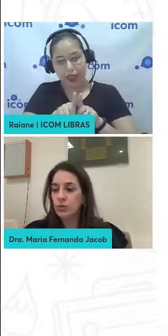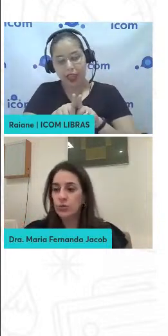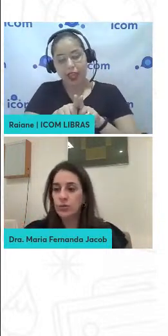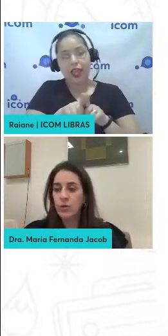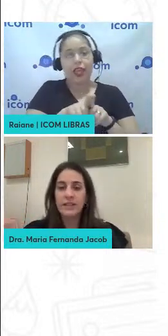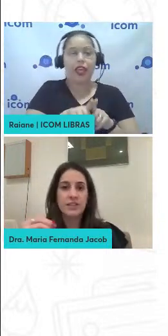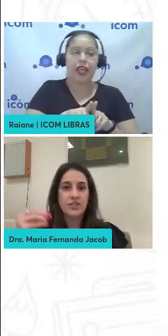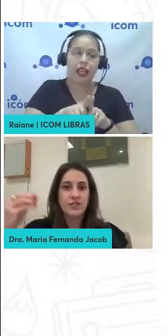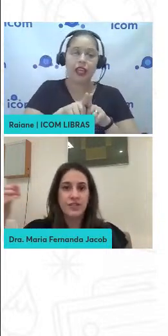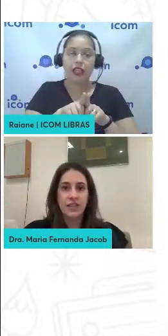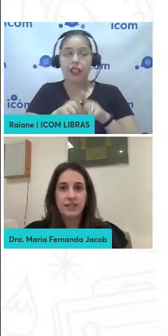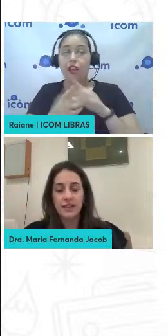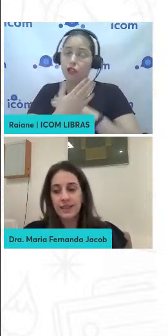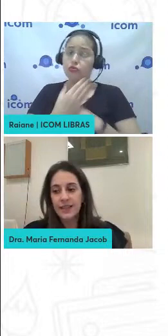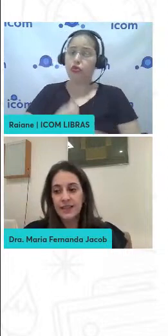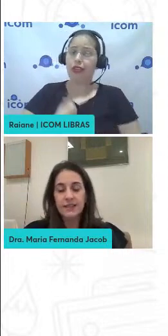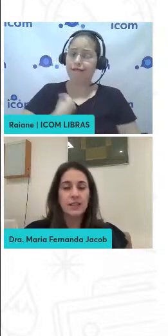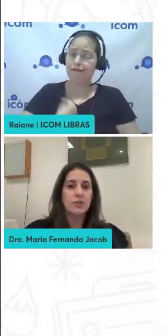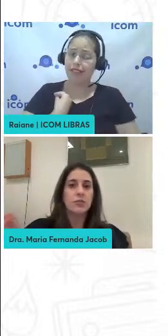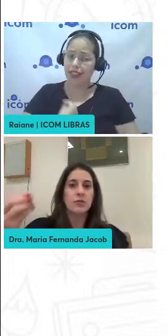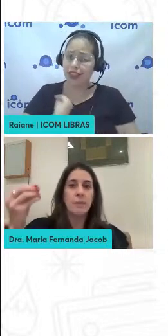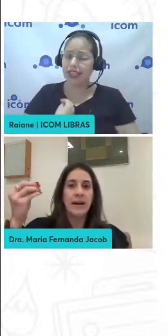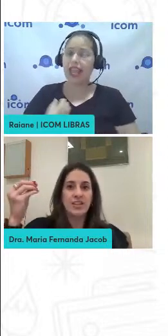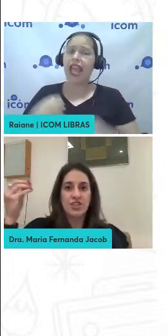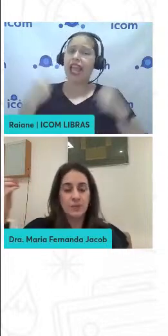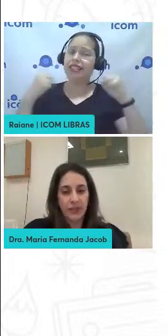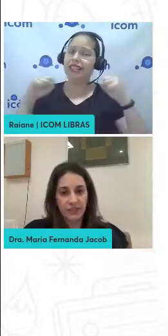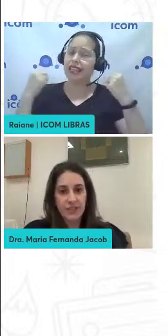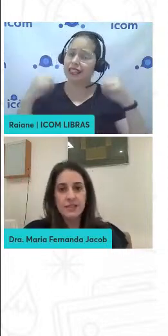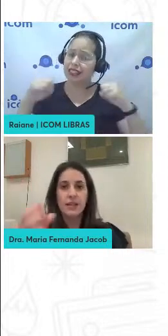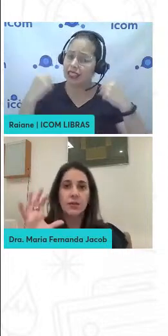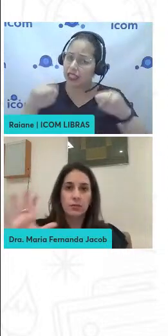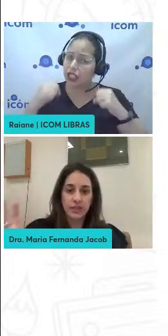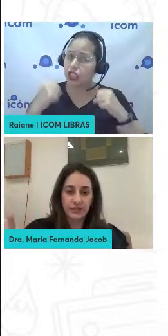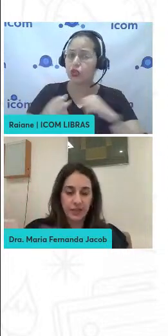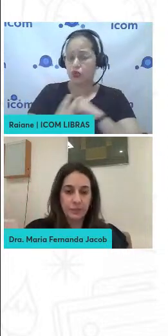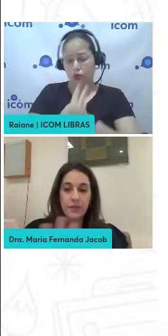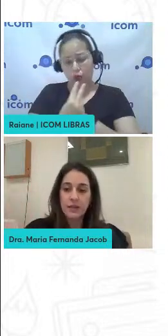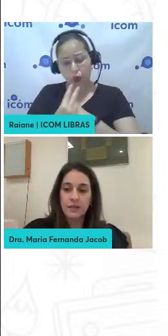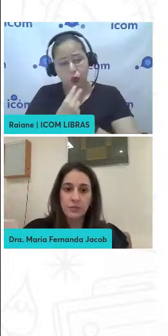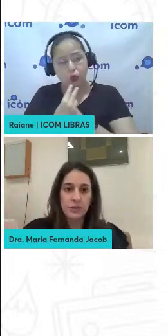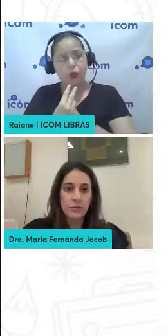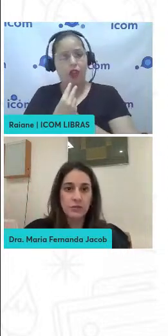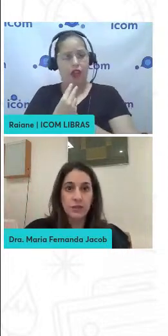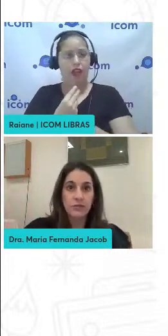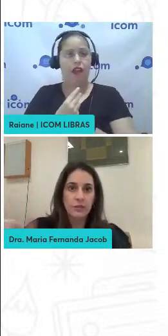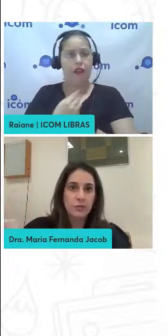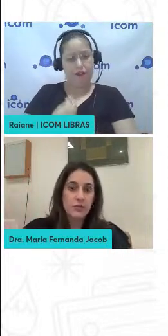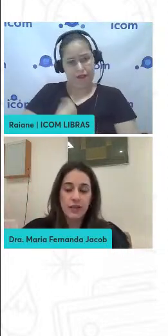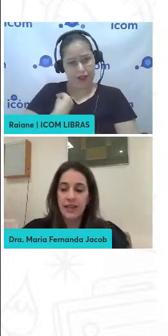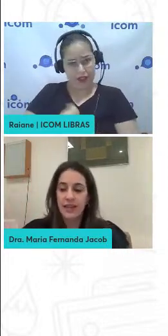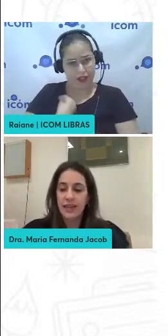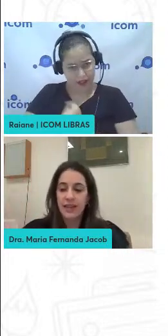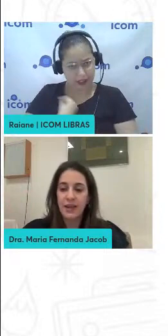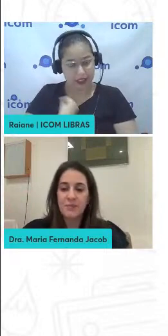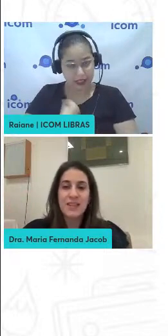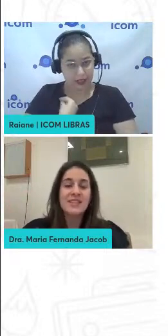quesito qualidade de vida, ele entrando na parte de prevenção, enfim. Não